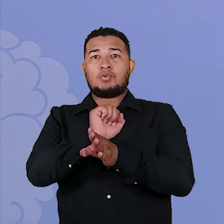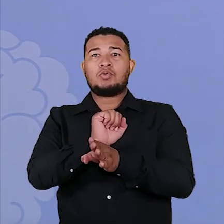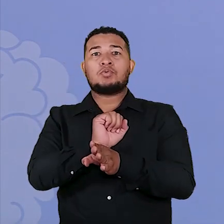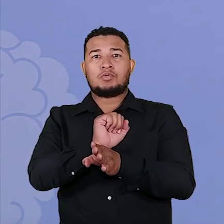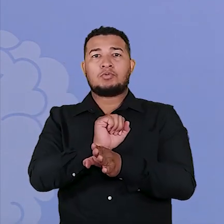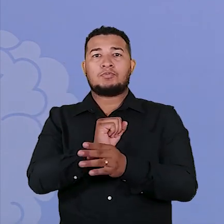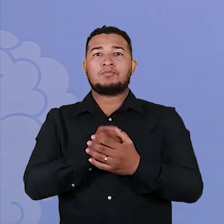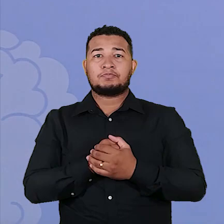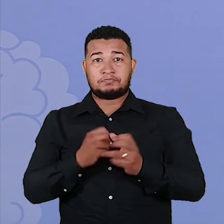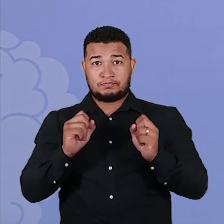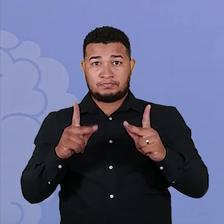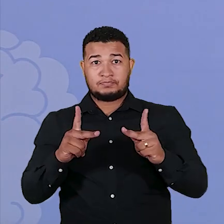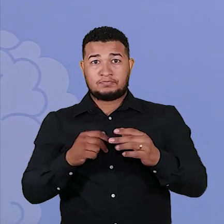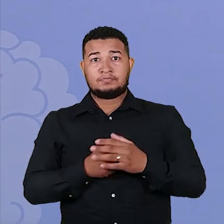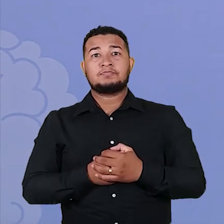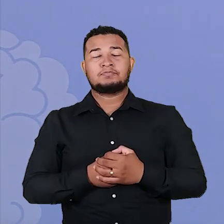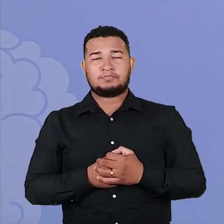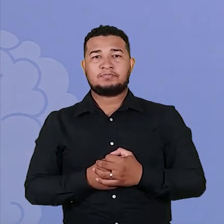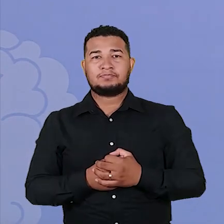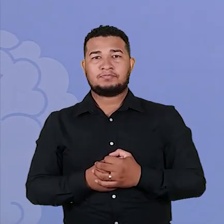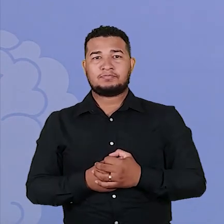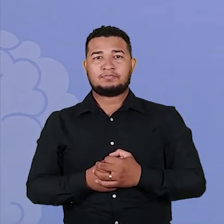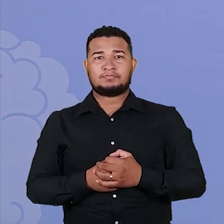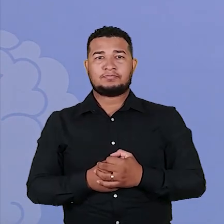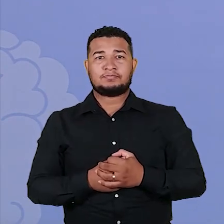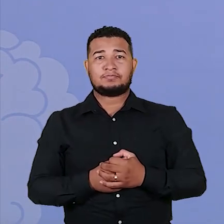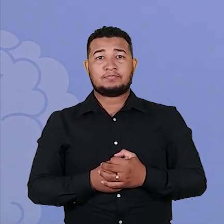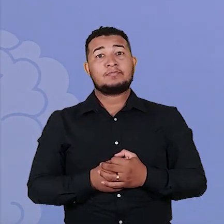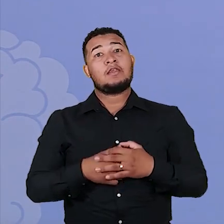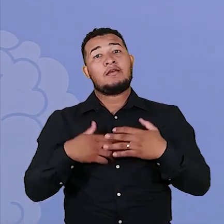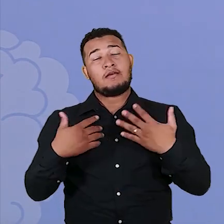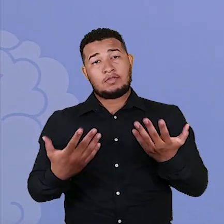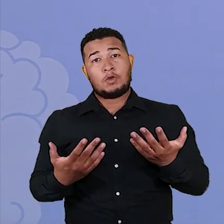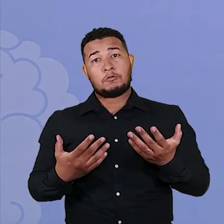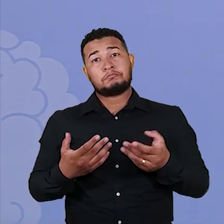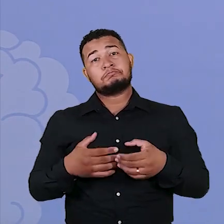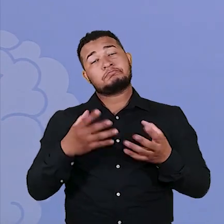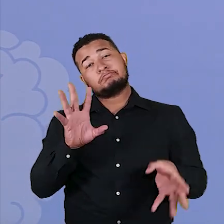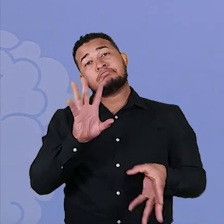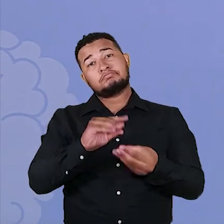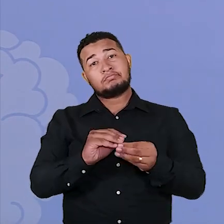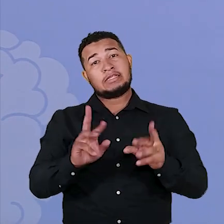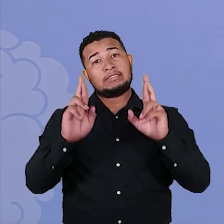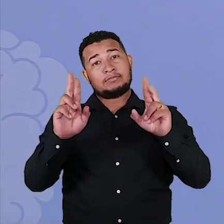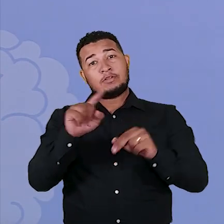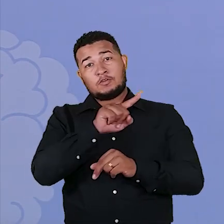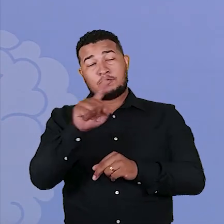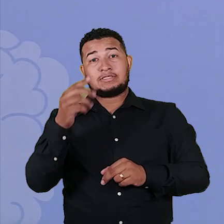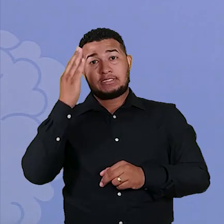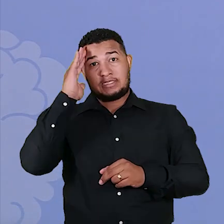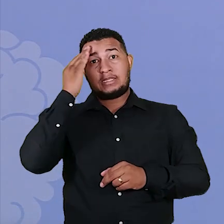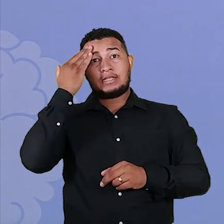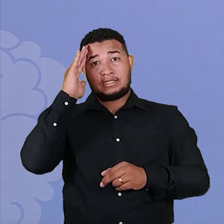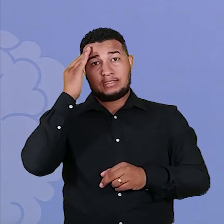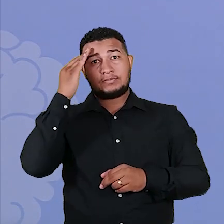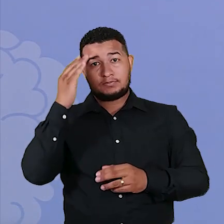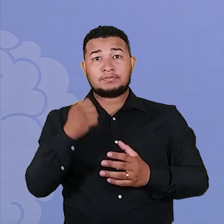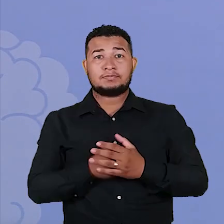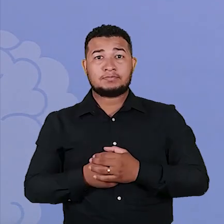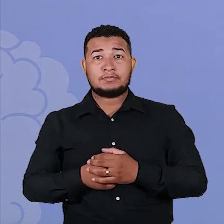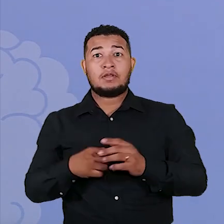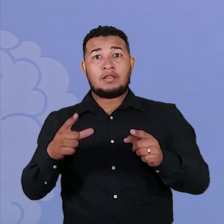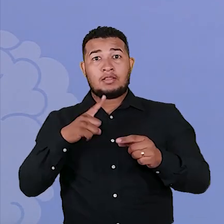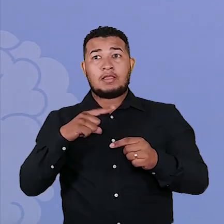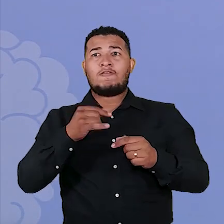parou e ele costuma movimento mas caiu tá bom bom então é isso espero